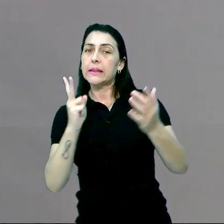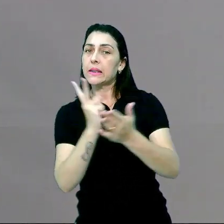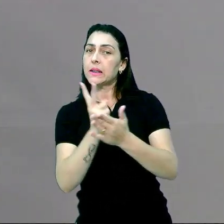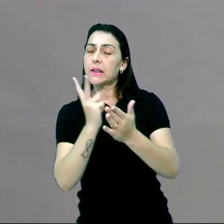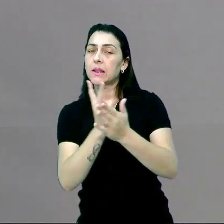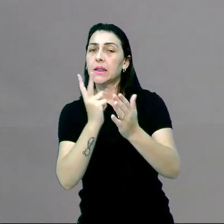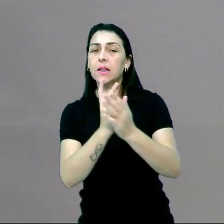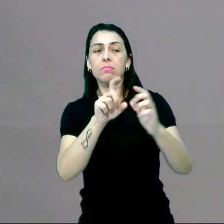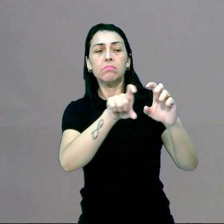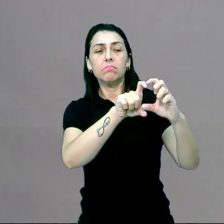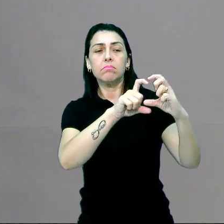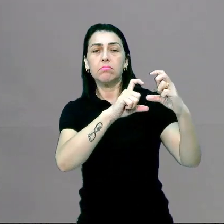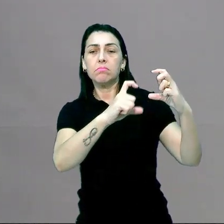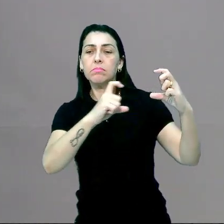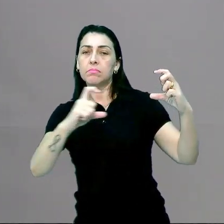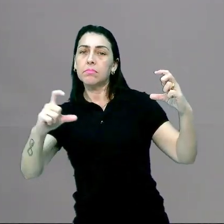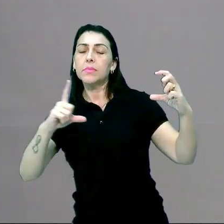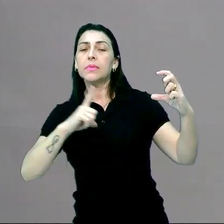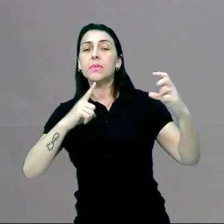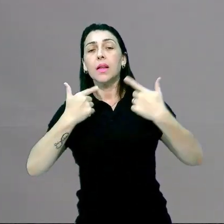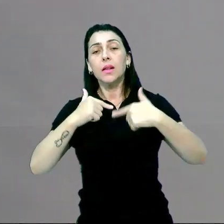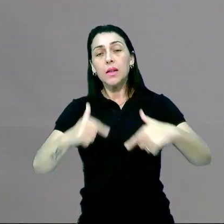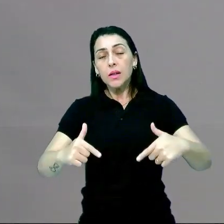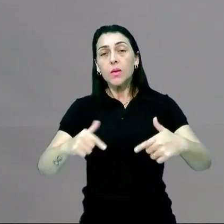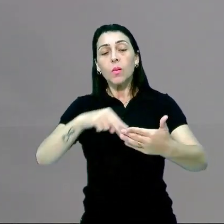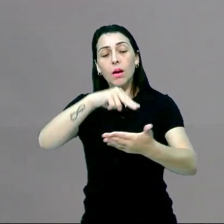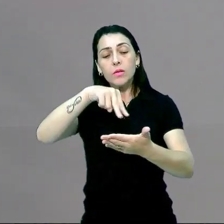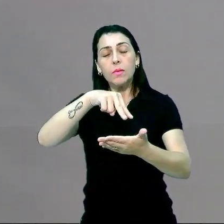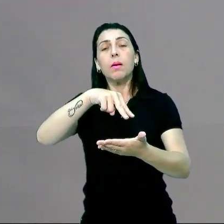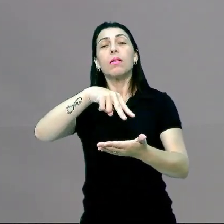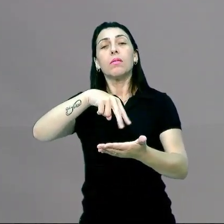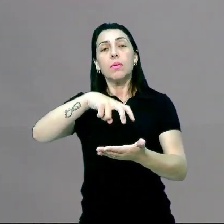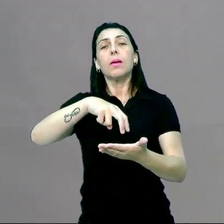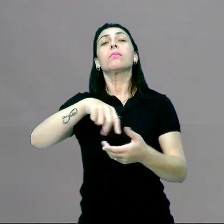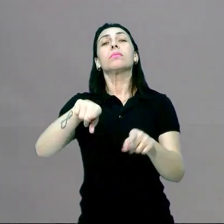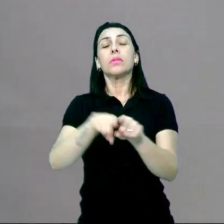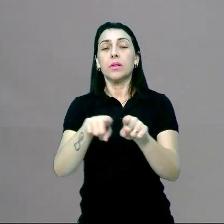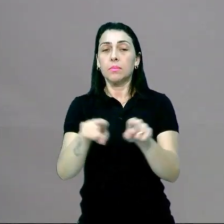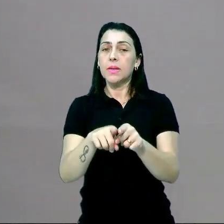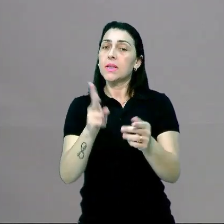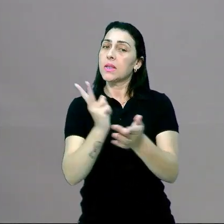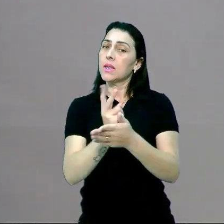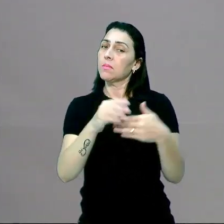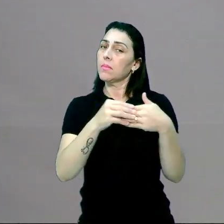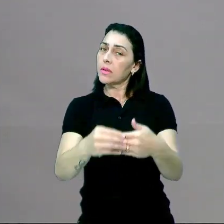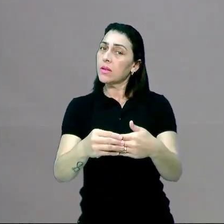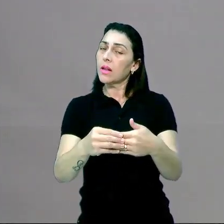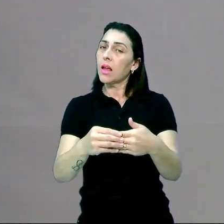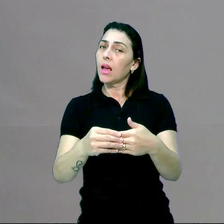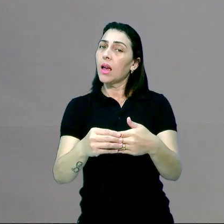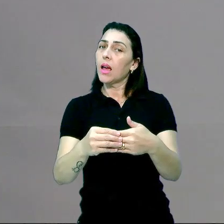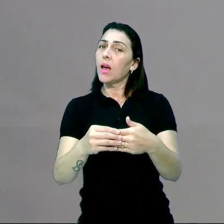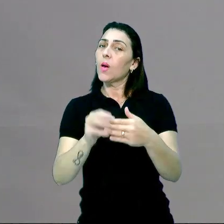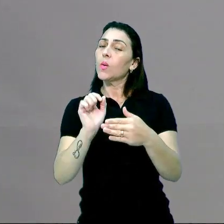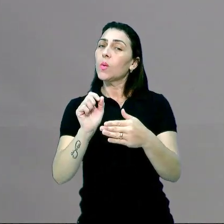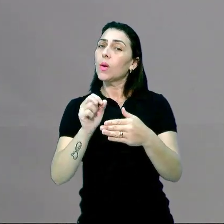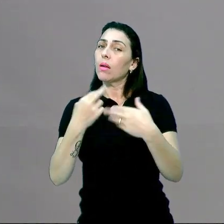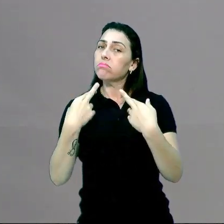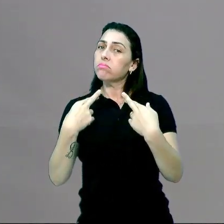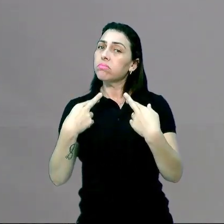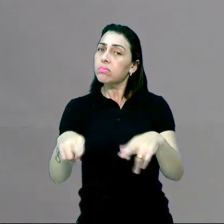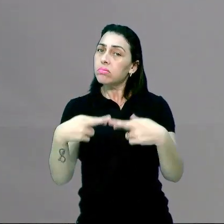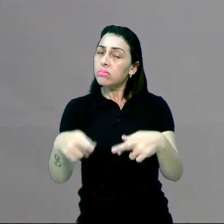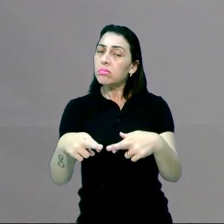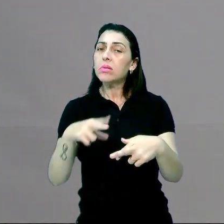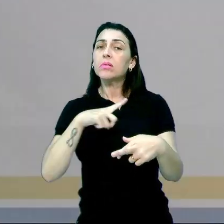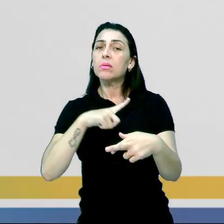na horizontal. A tirinha ela tem linguagem verbal e linguagem não verbal, e ela sempre traz uma crítica. E aí, qual é a crítica